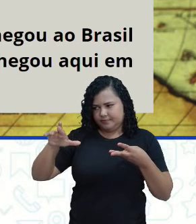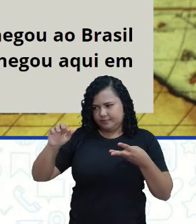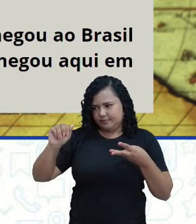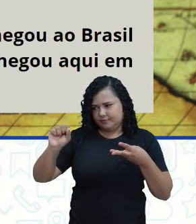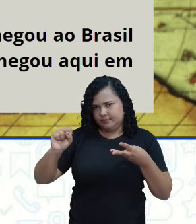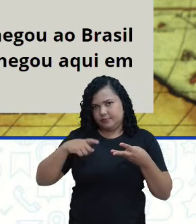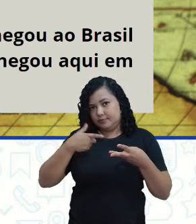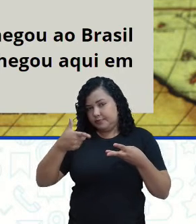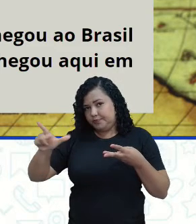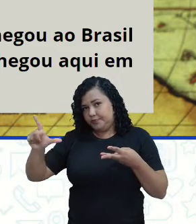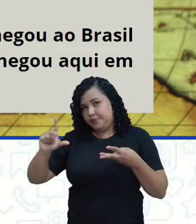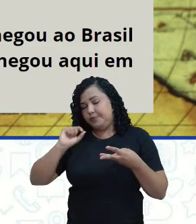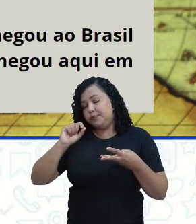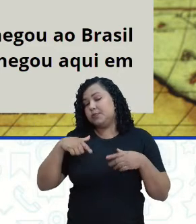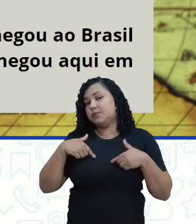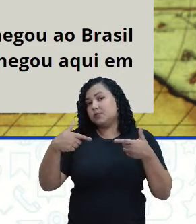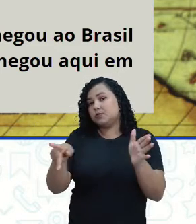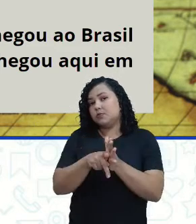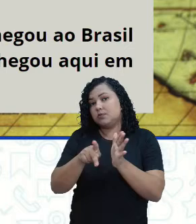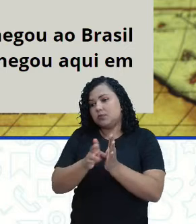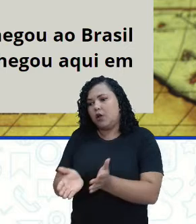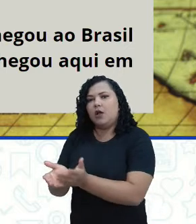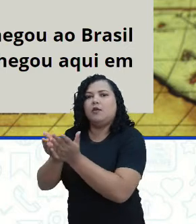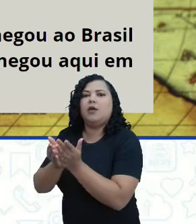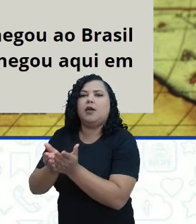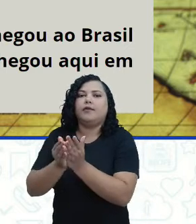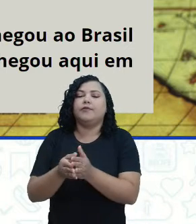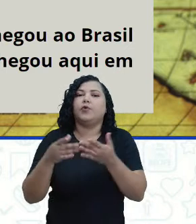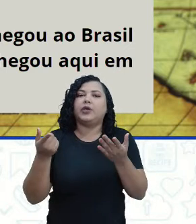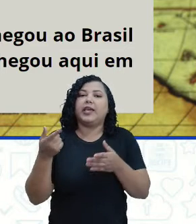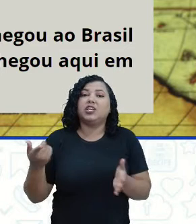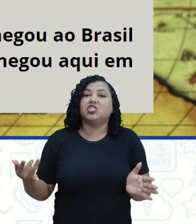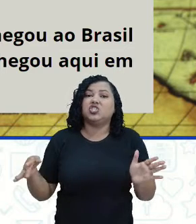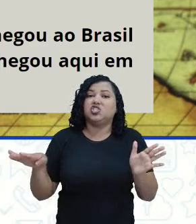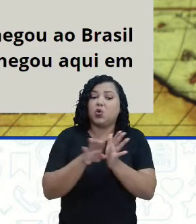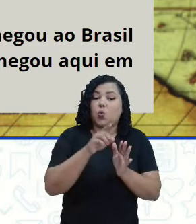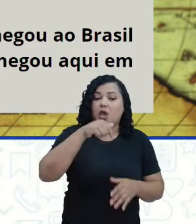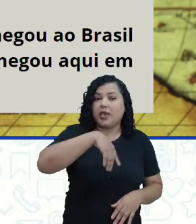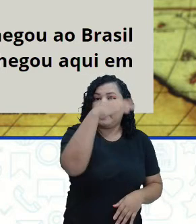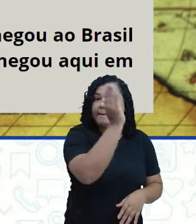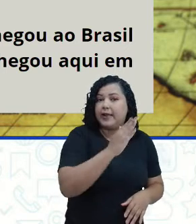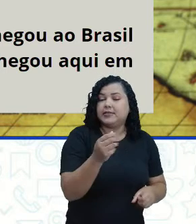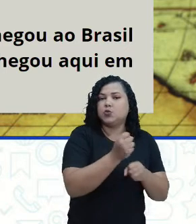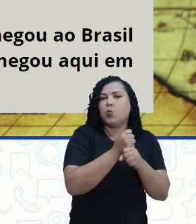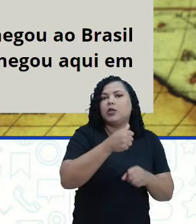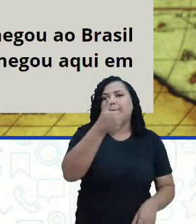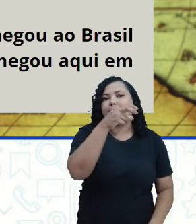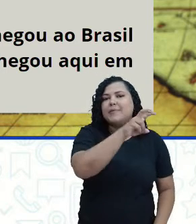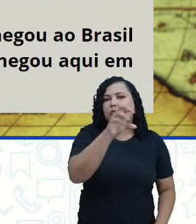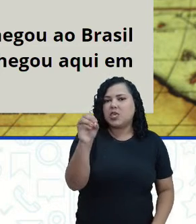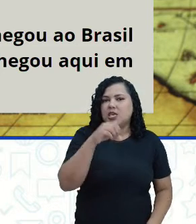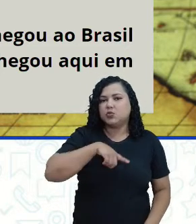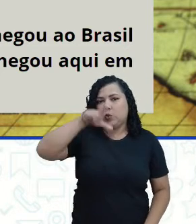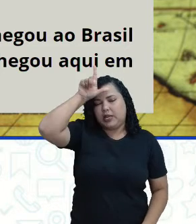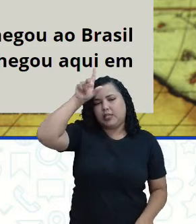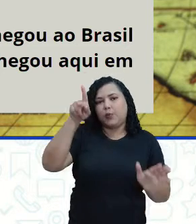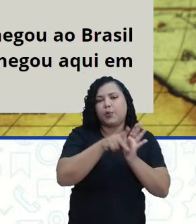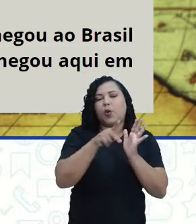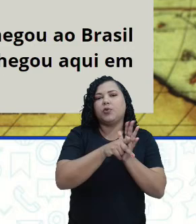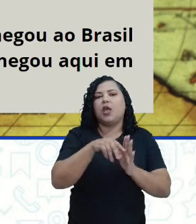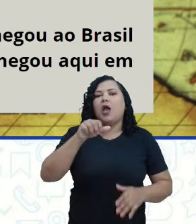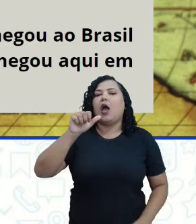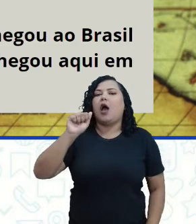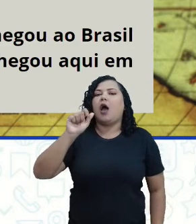foi justamente a expedição que chegou ao Brasil em 1500, que foi liderada por Álvares Cabral em 22 de abril